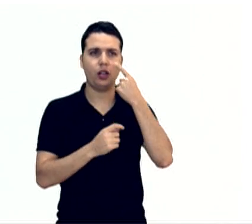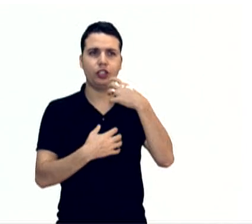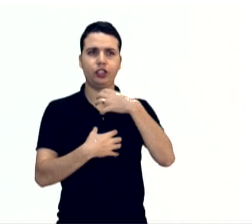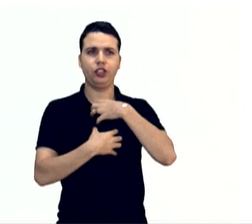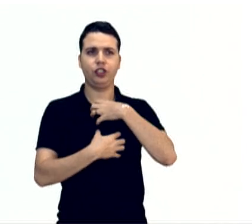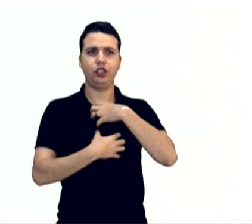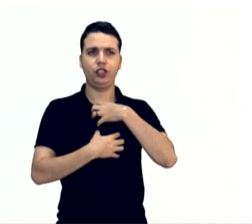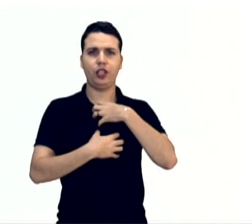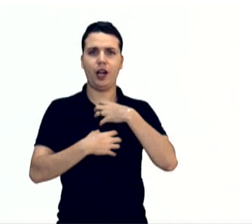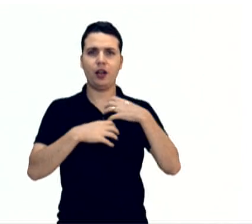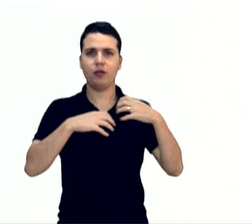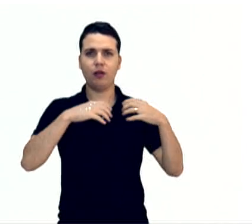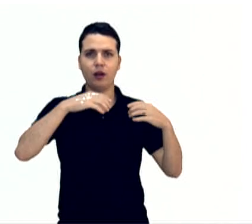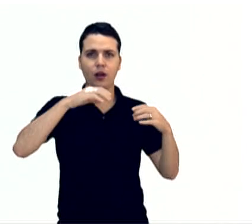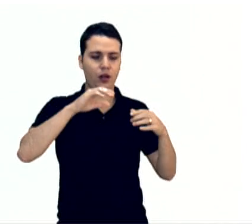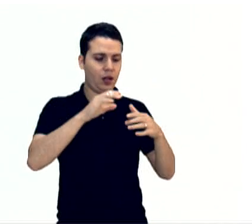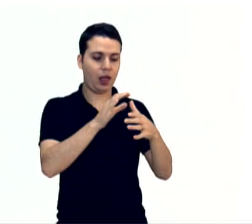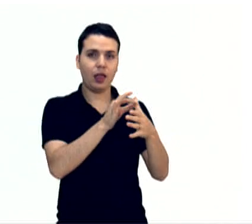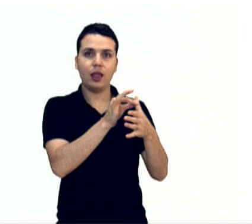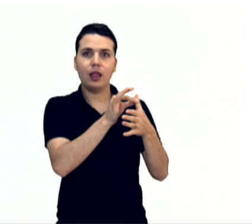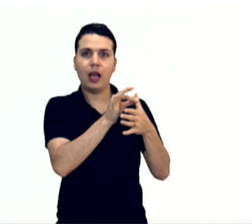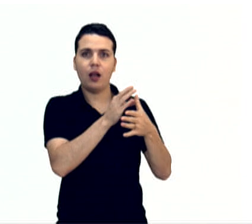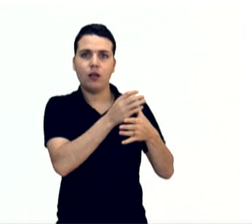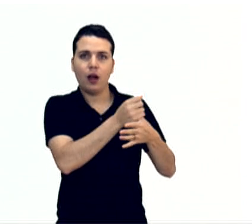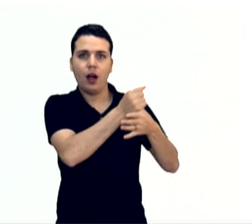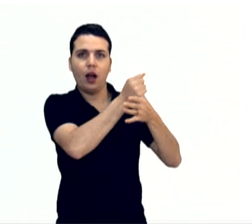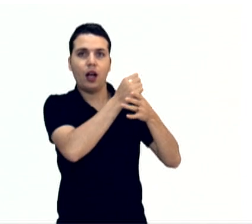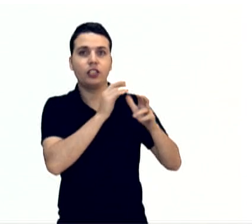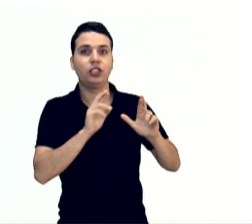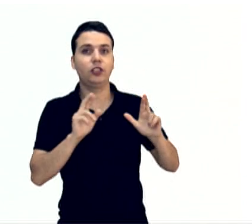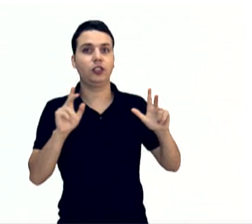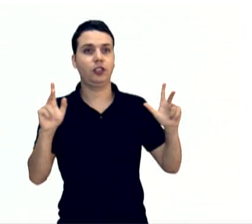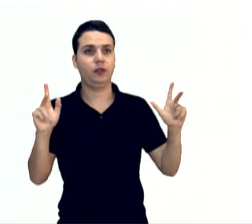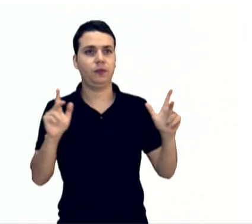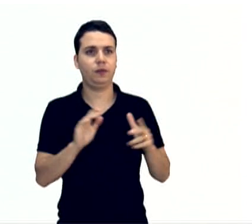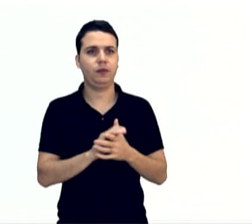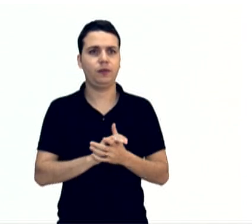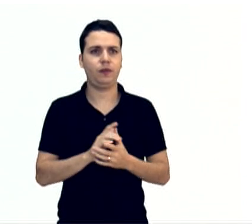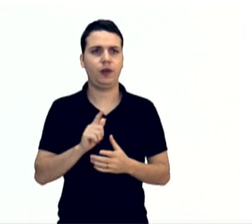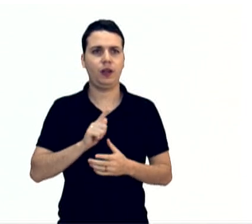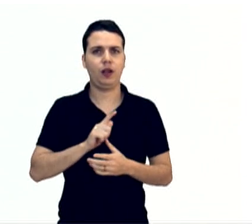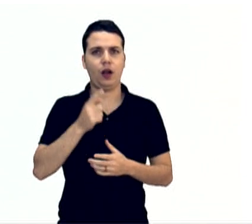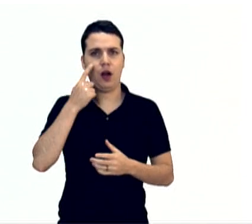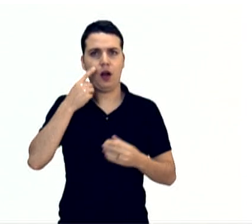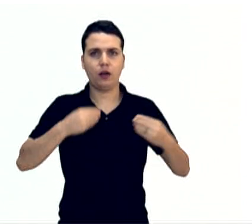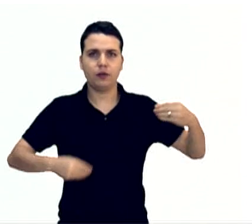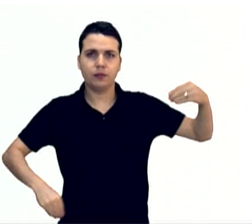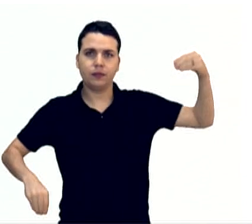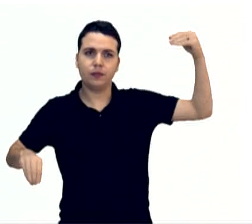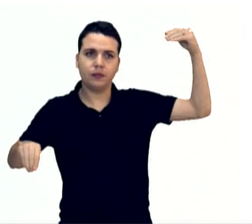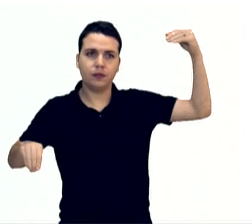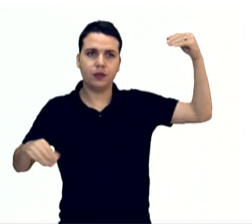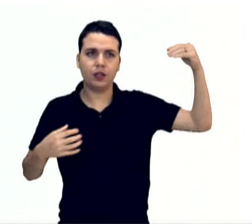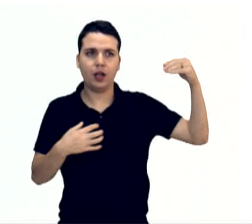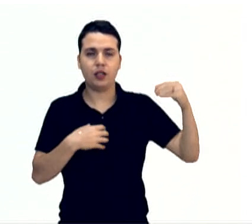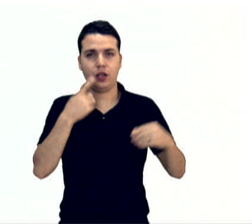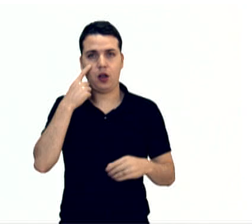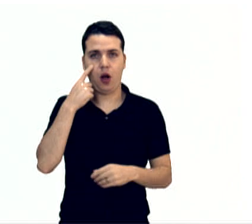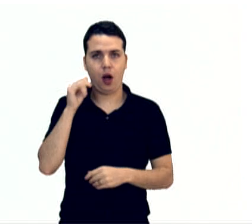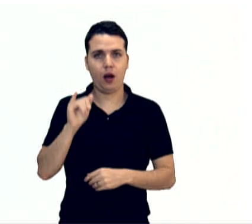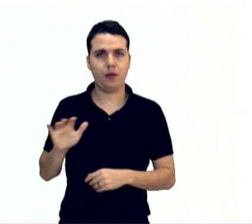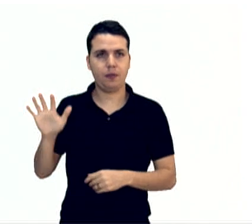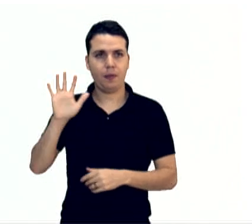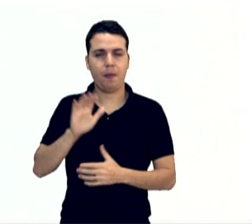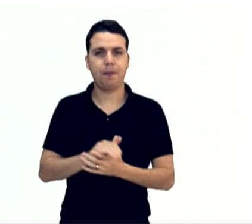pegada diferente, pegou no dedo. Temos aqui essa parte parece um shot figurado, o